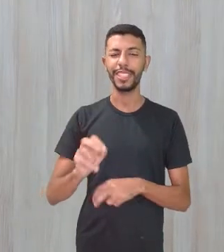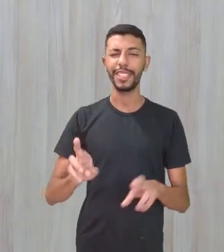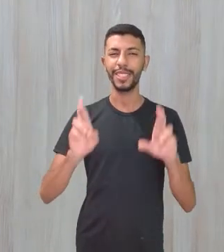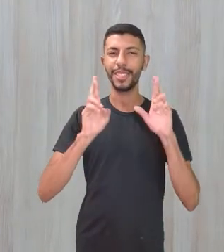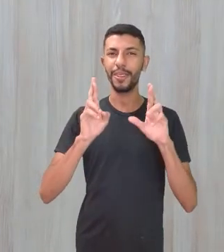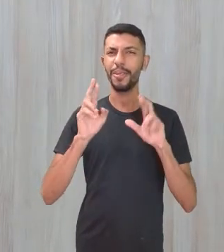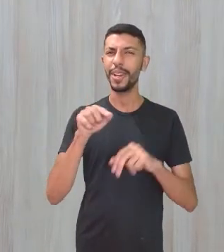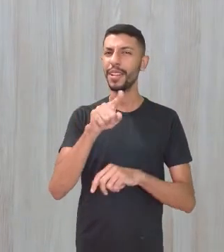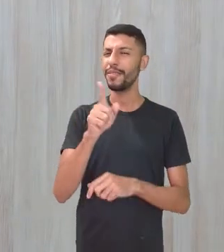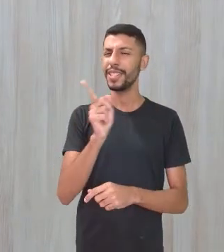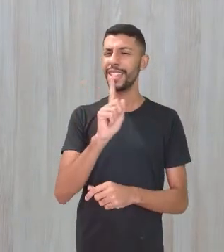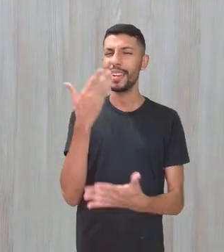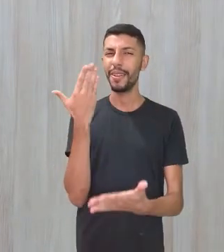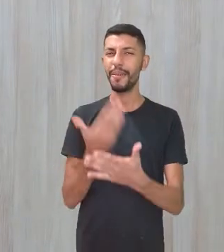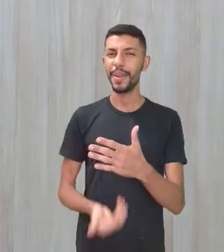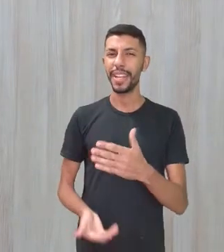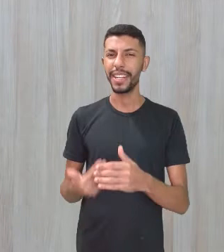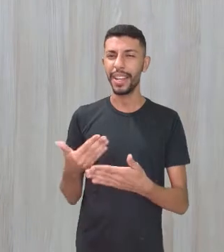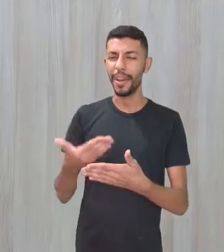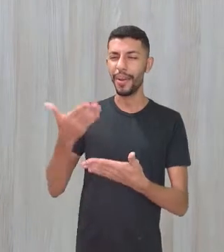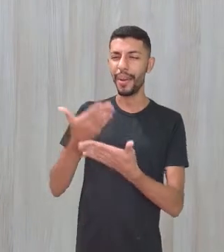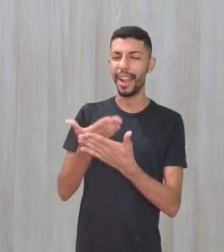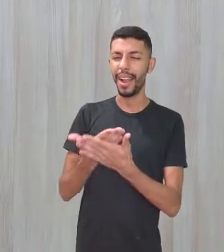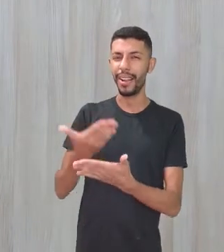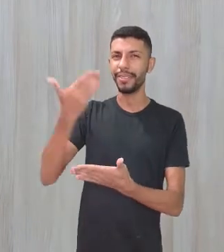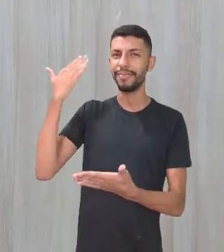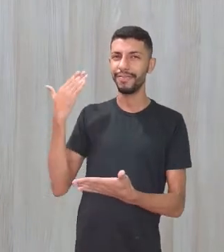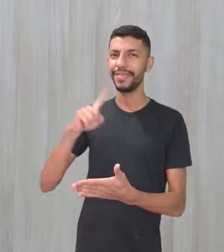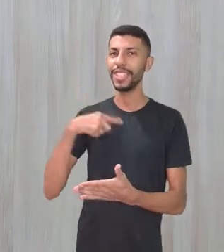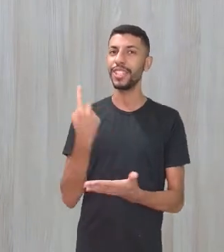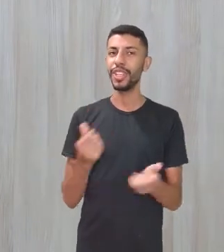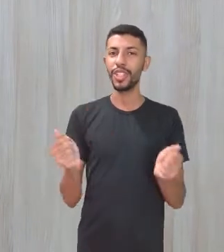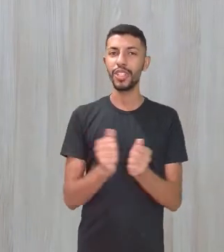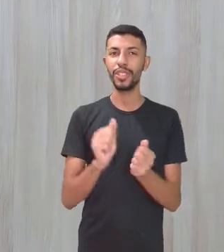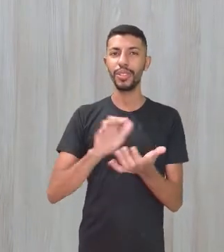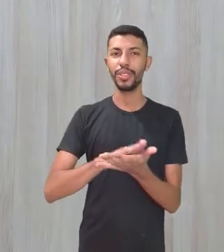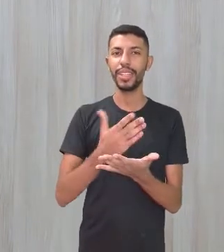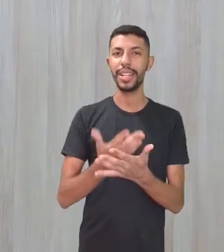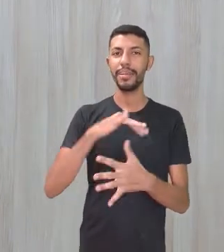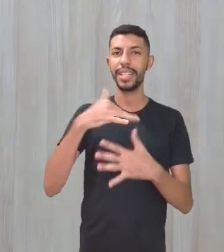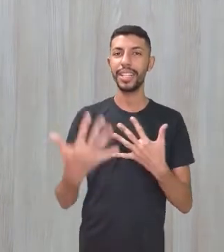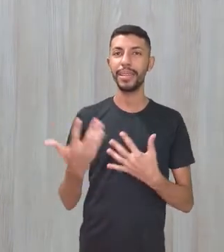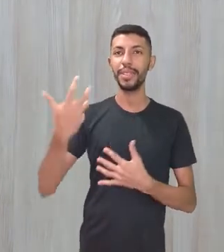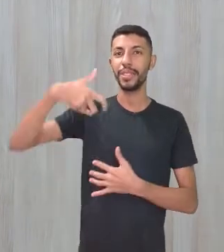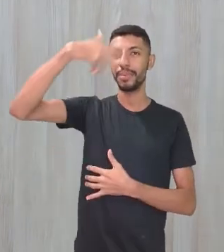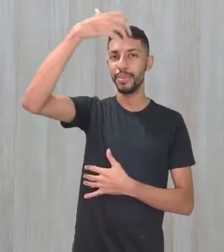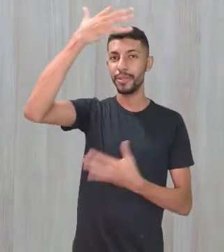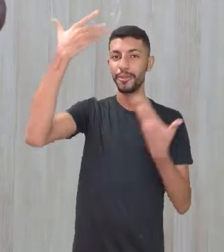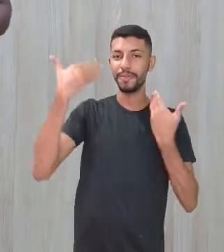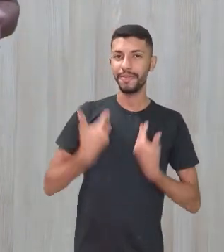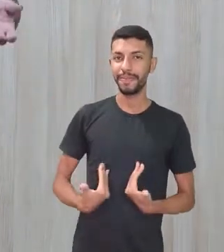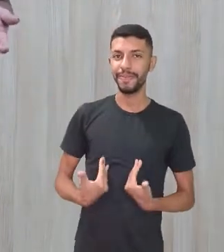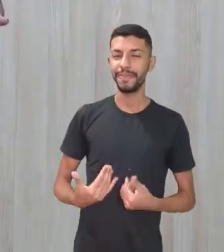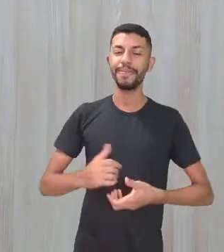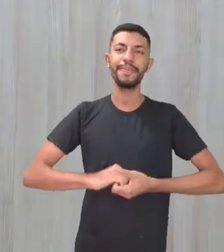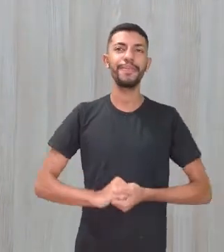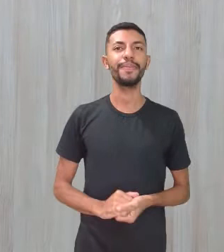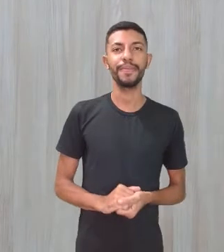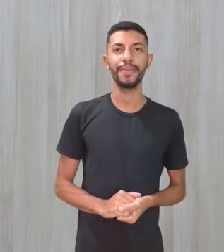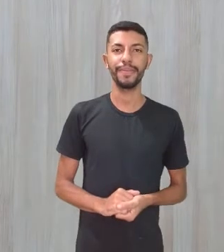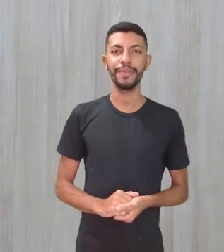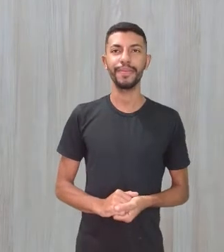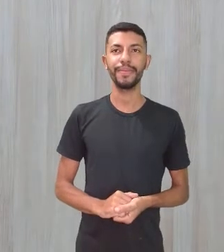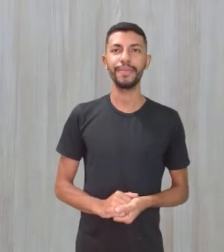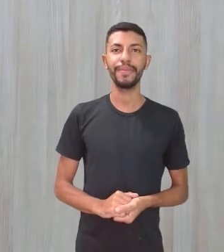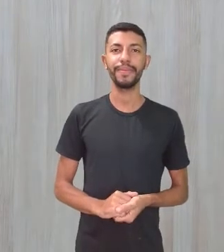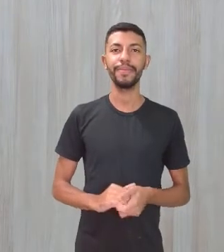você não tenha perdido o primeiro momento. Estamos com o intérprete de Libras, Bruno. E onde você pode